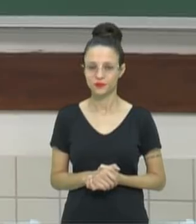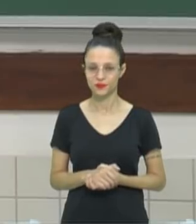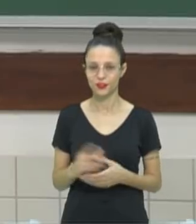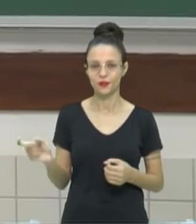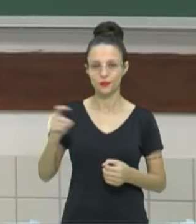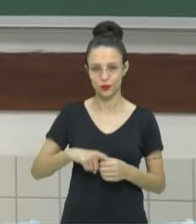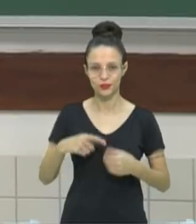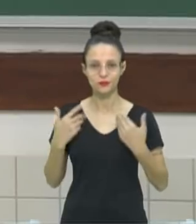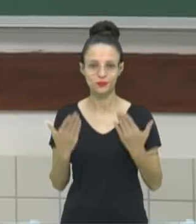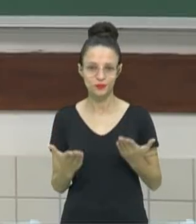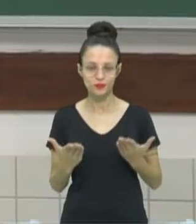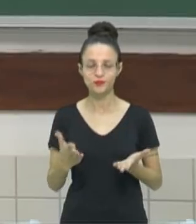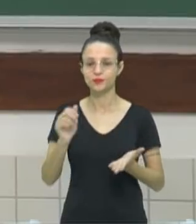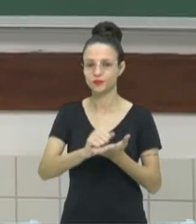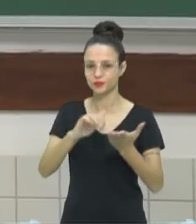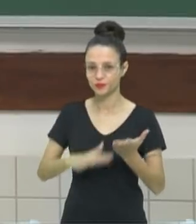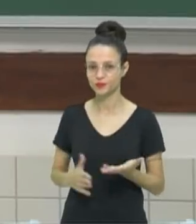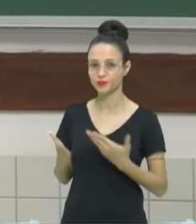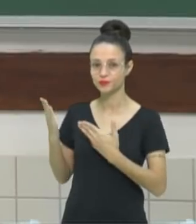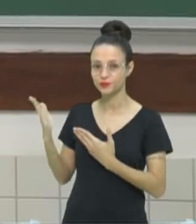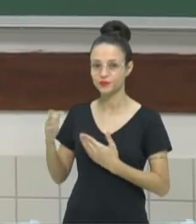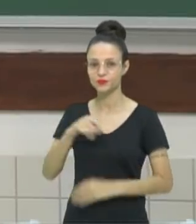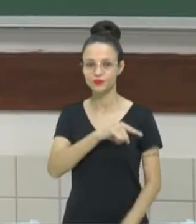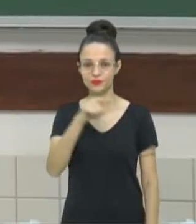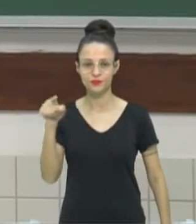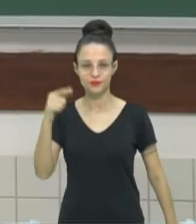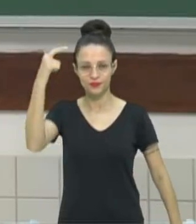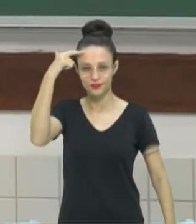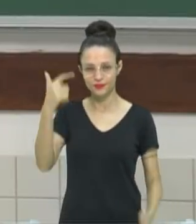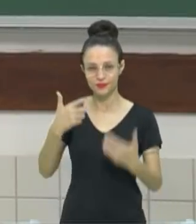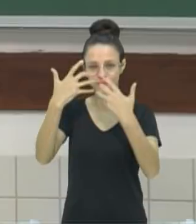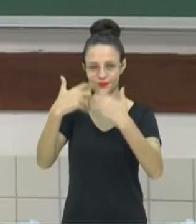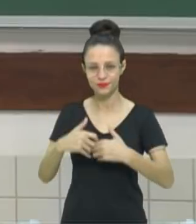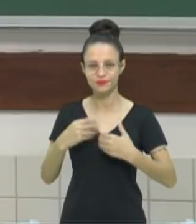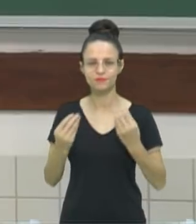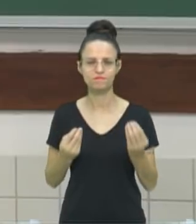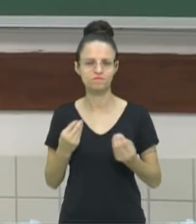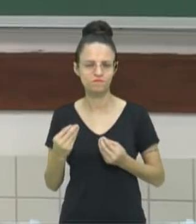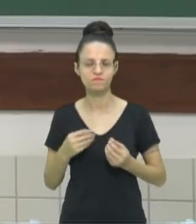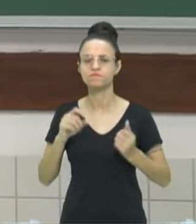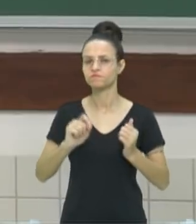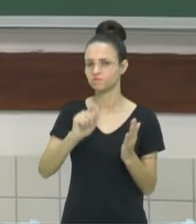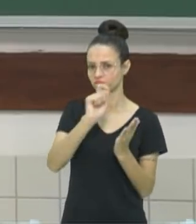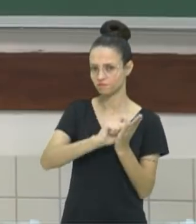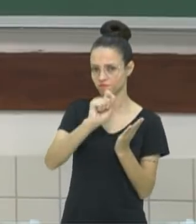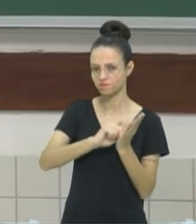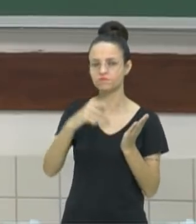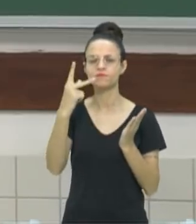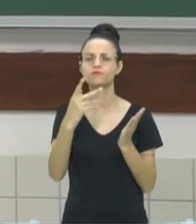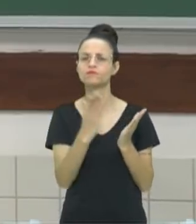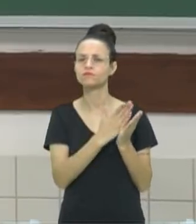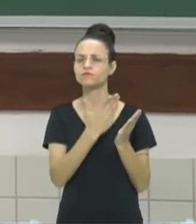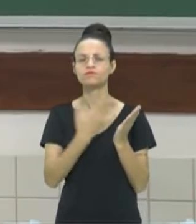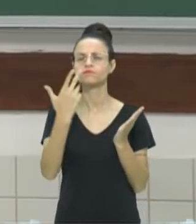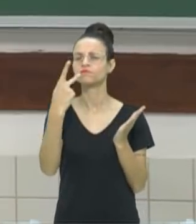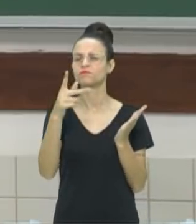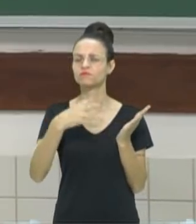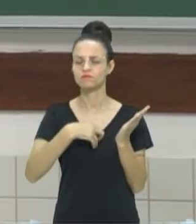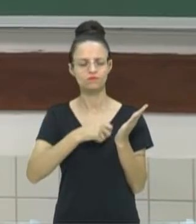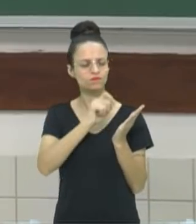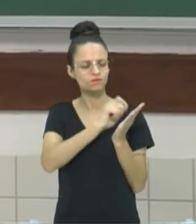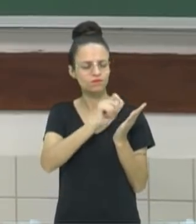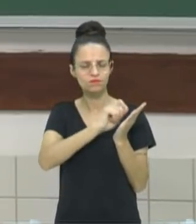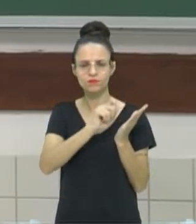Voltamos então ali com o exercício para que vocês pensassem um pouquinho, podiam escrever no caderno de vocês com as palavras de vocês